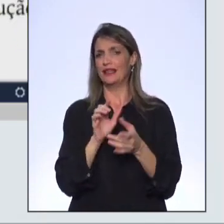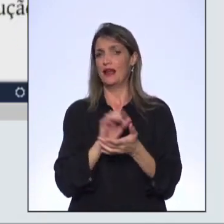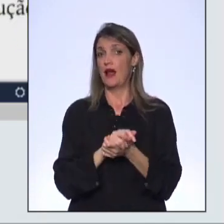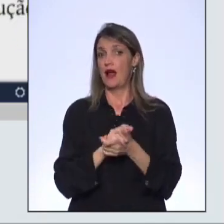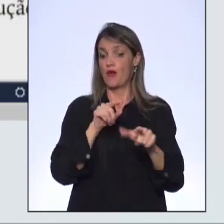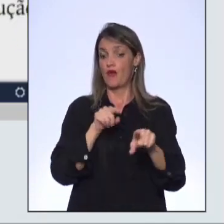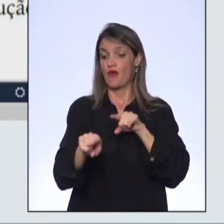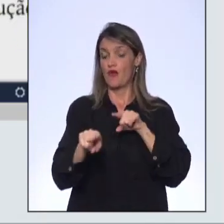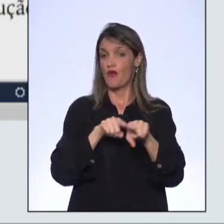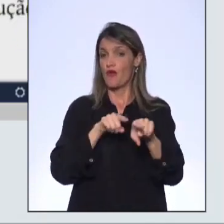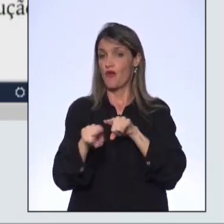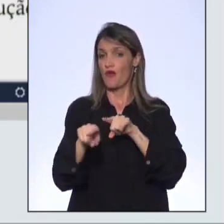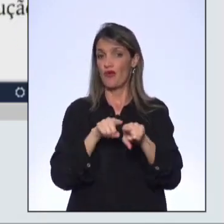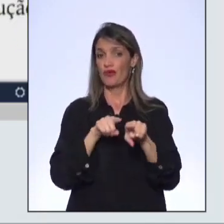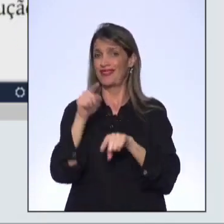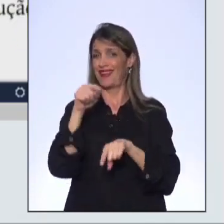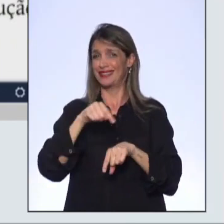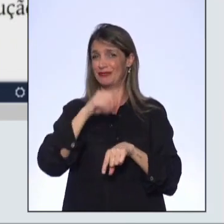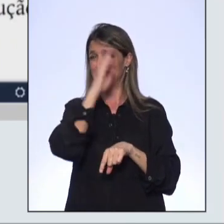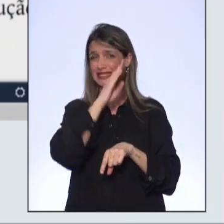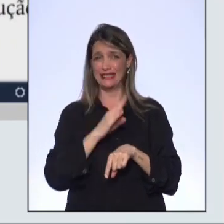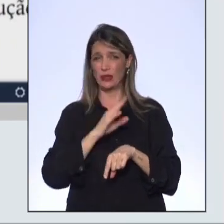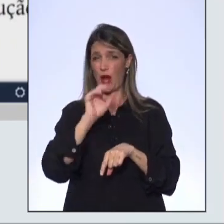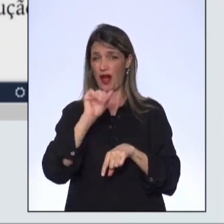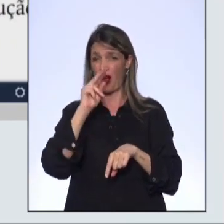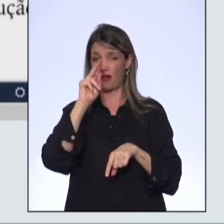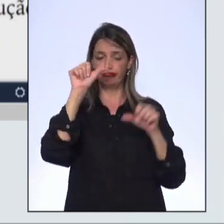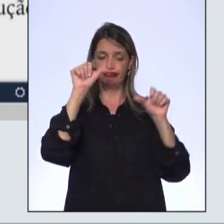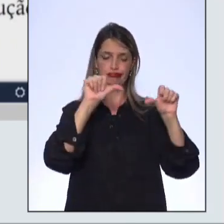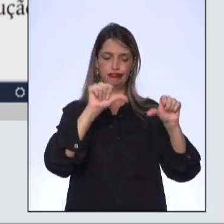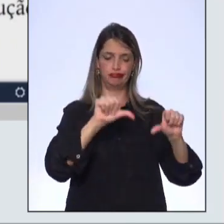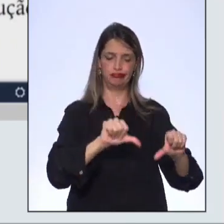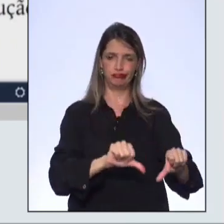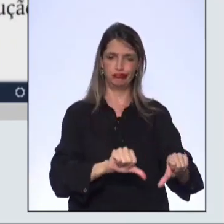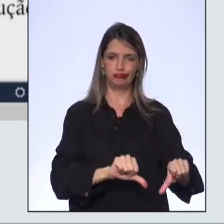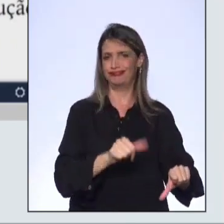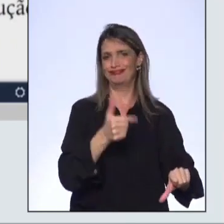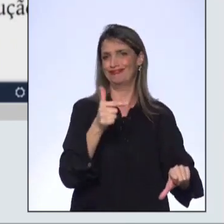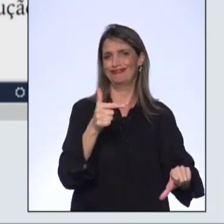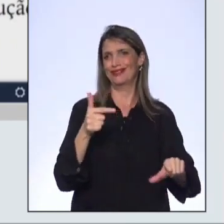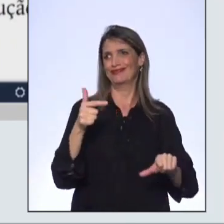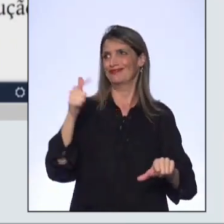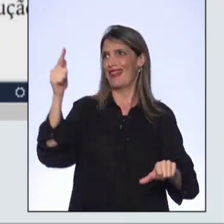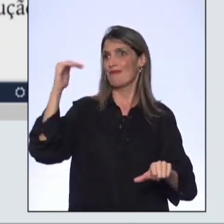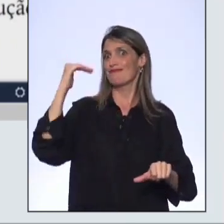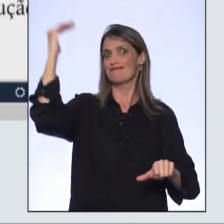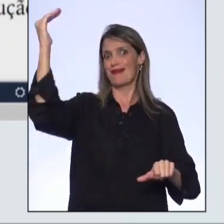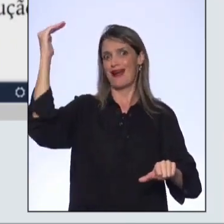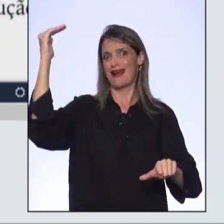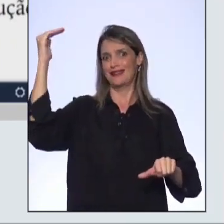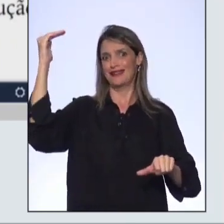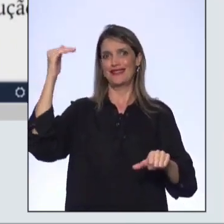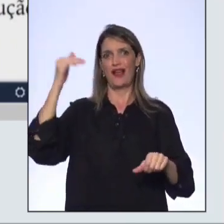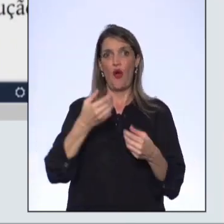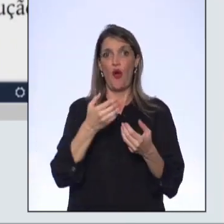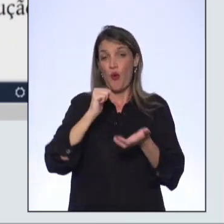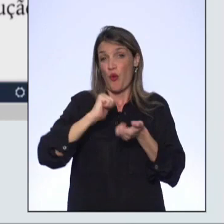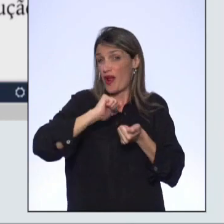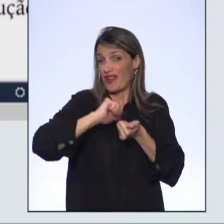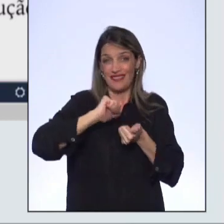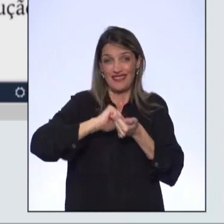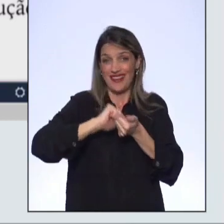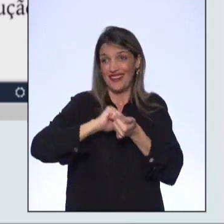à decadência da produção brasileira de cacau, que não suportou a competitividade e a qualidade do cacau produzido